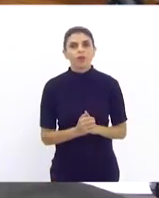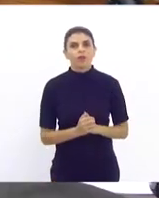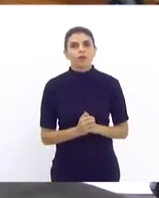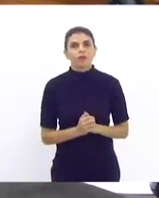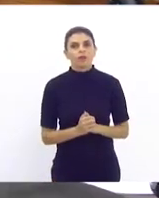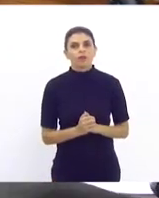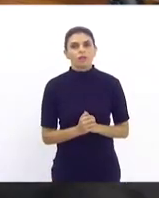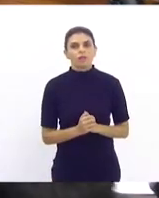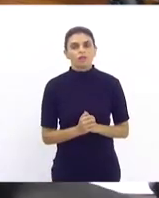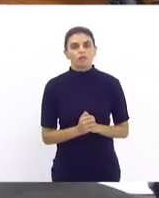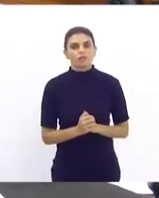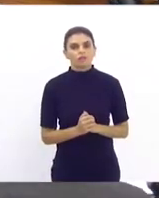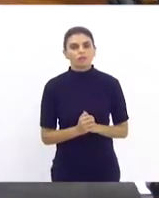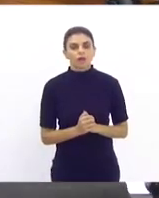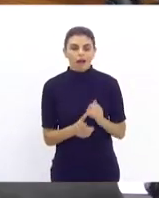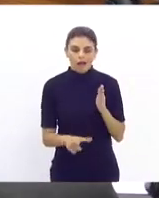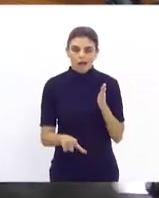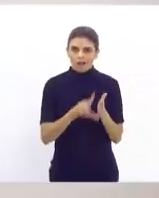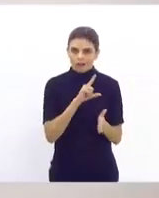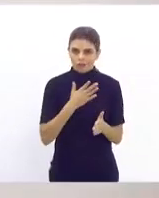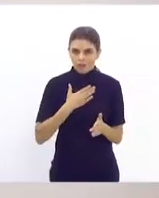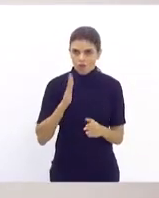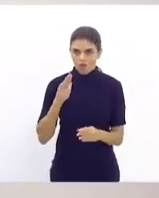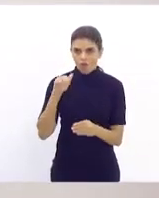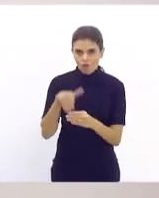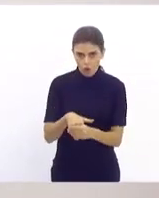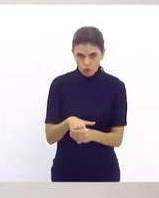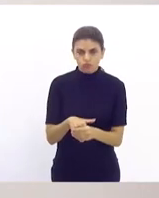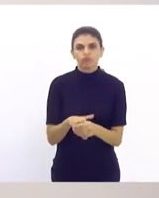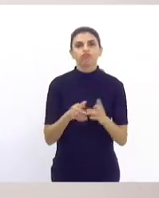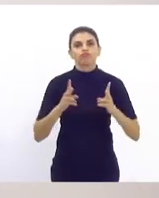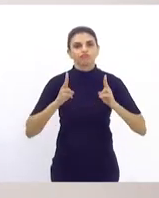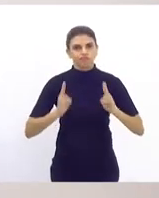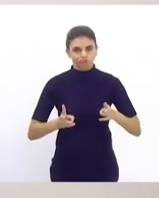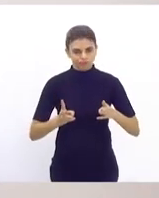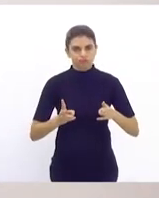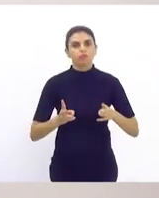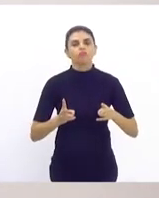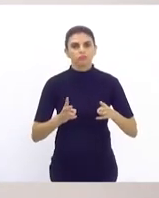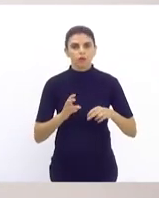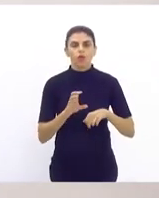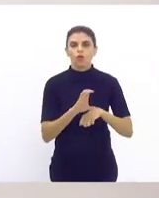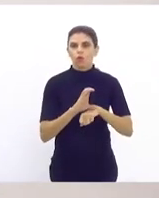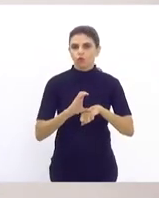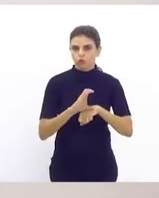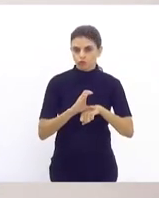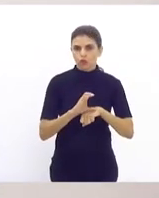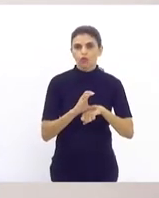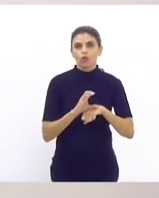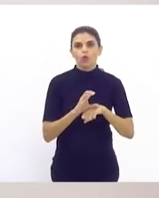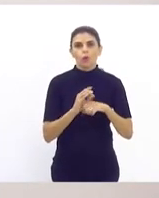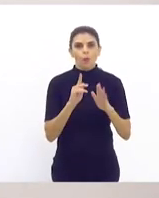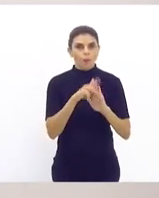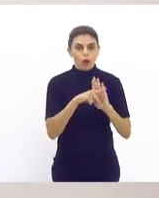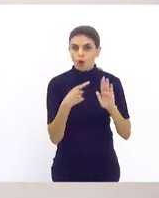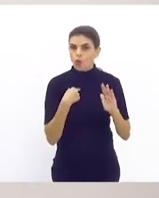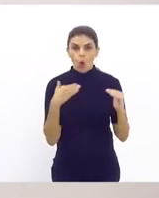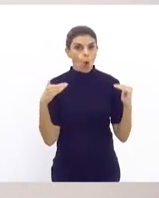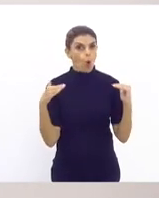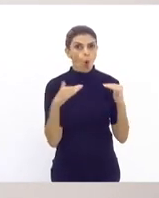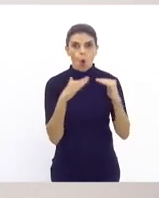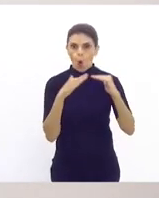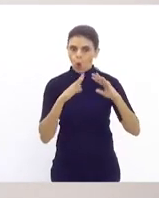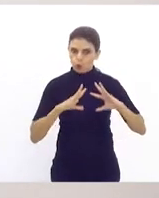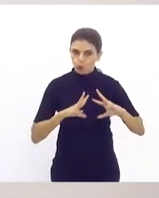antecipando que meu voto é pela constitucionalidade do projeto, Não que eu concorde integralmente com o mérito